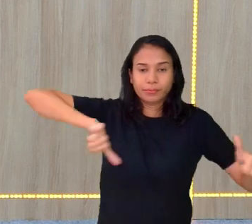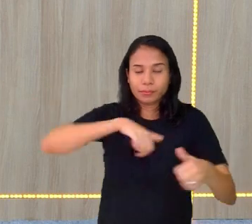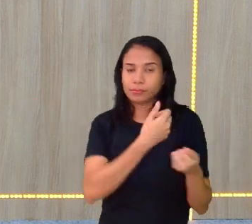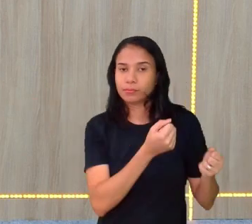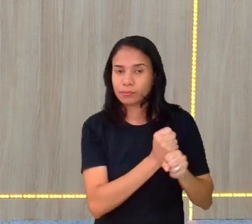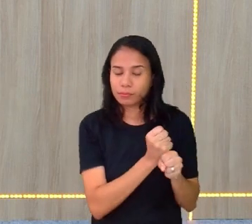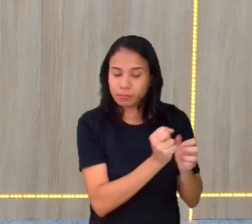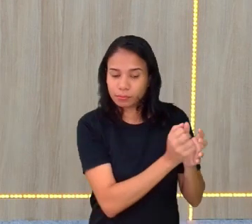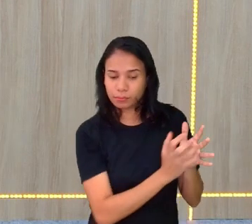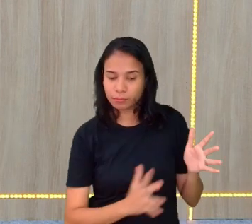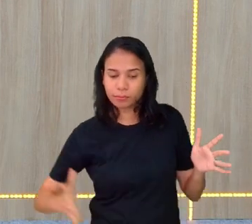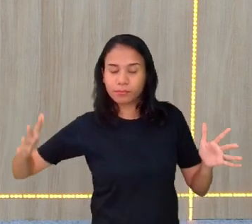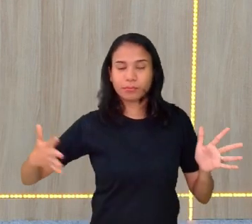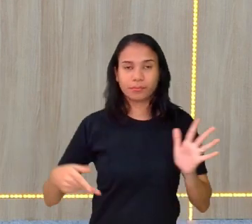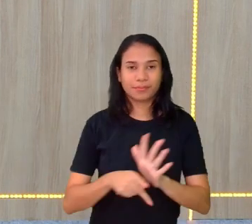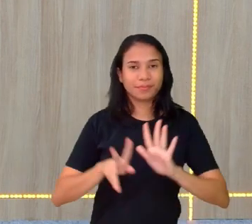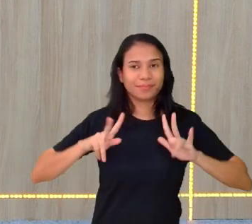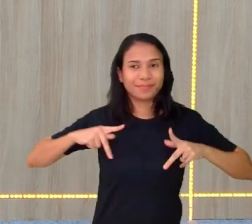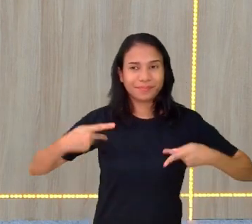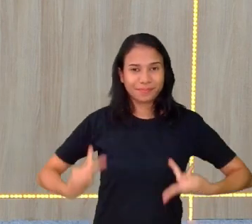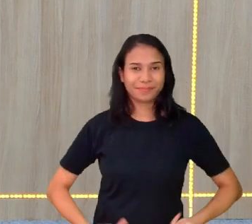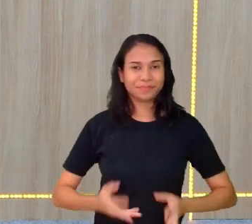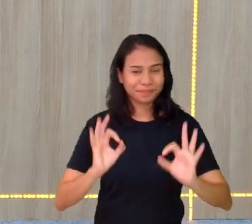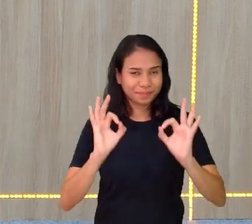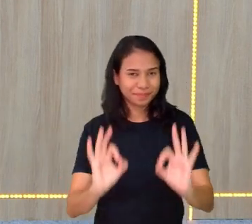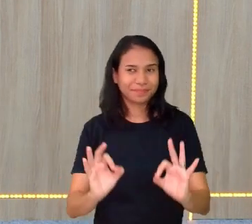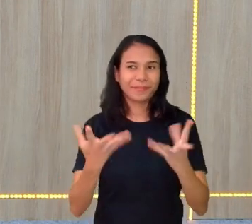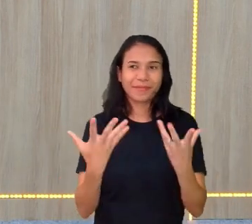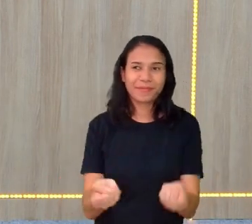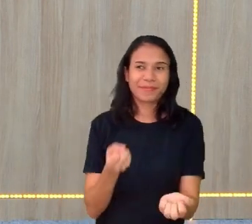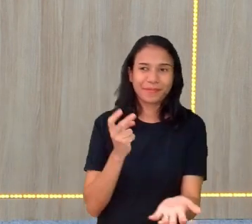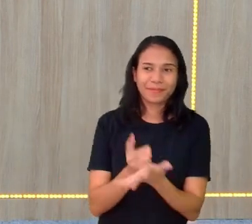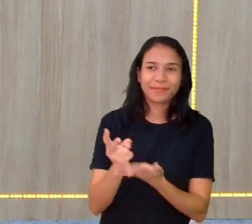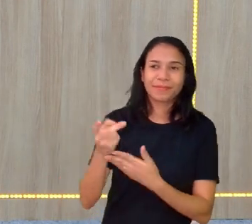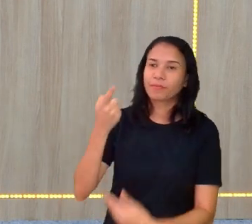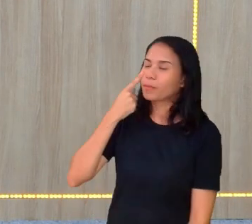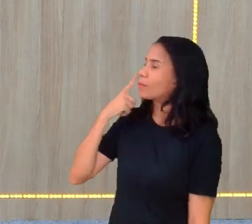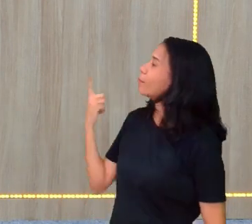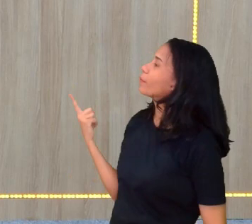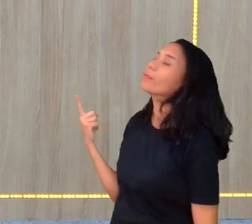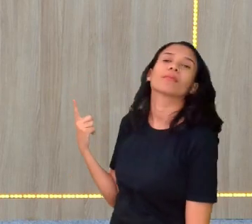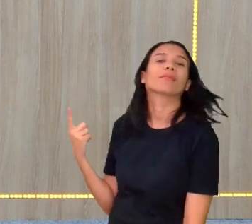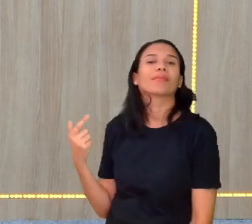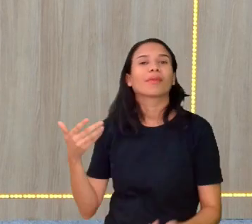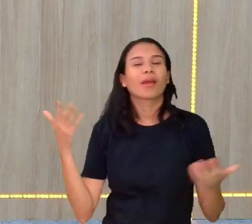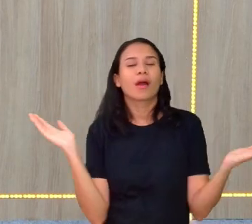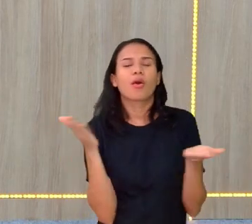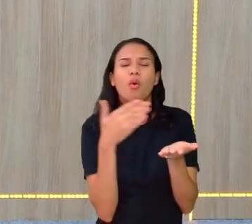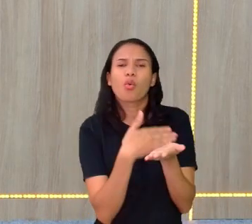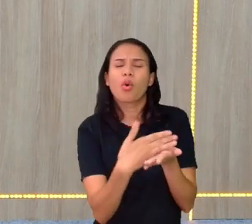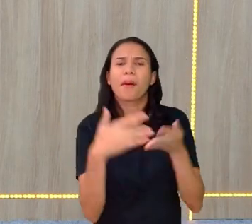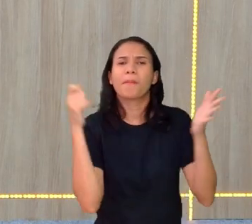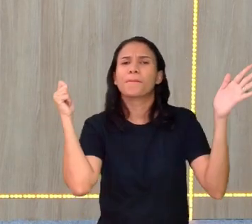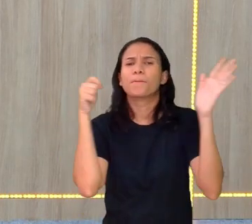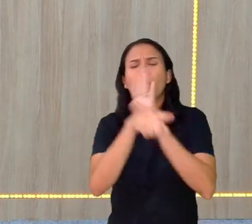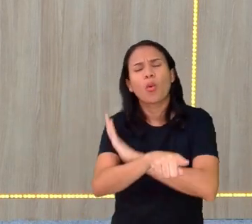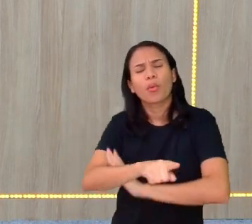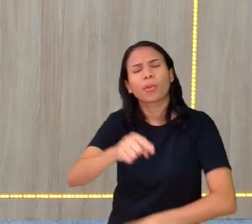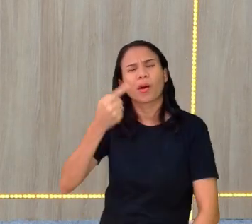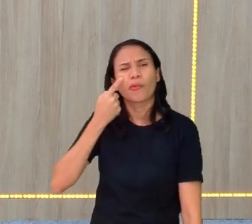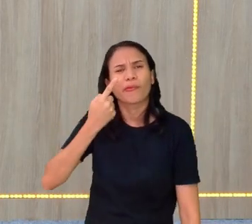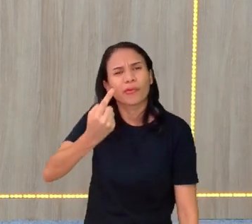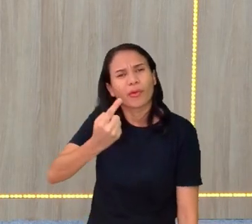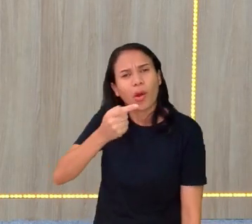ao longo da história da humanidade, certo? Então vamos embora aqui, ó. Então já começo a indagar vocês